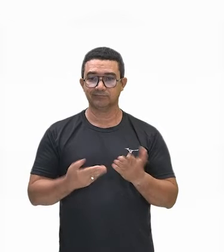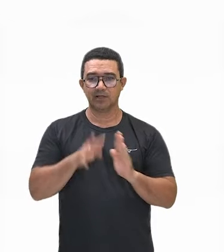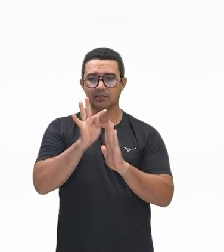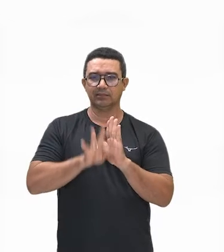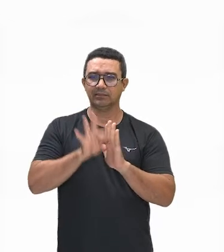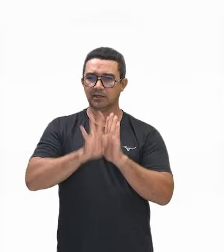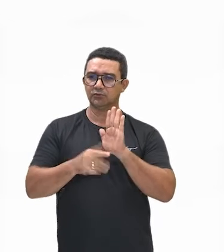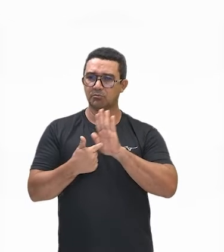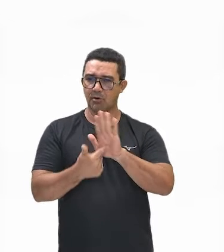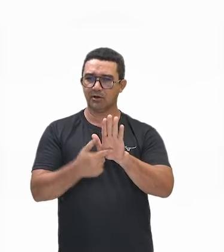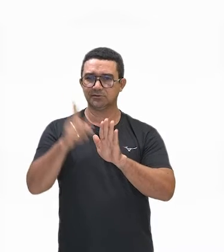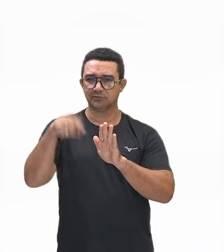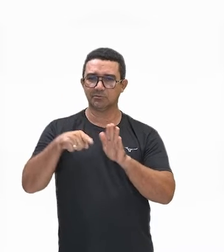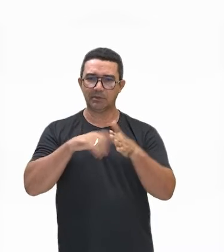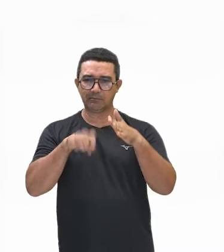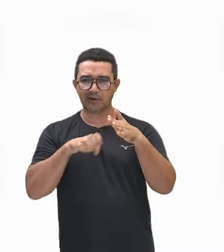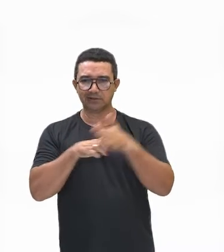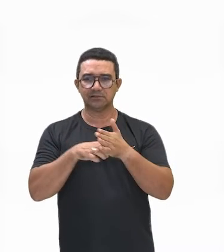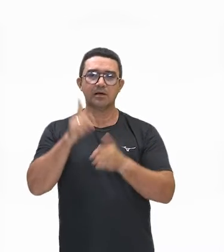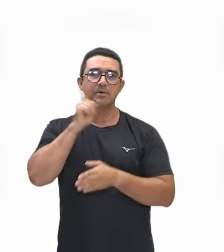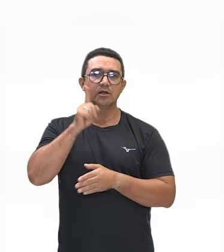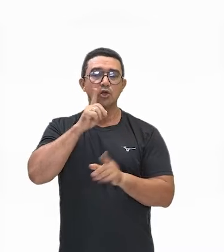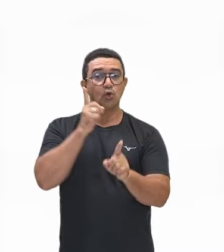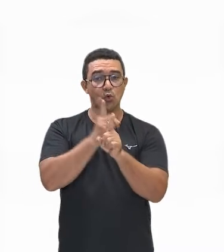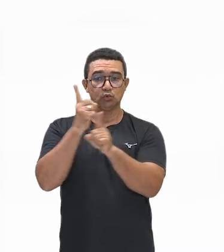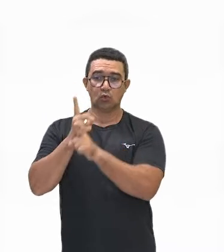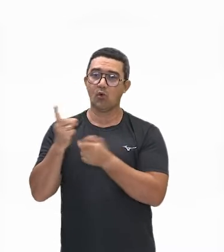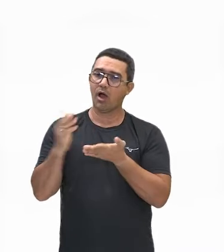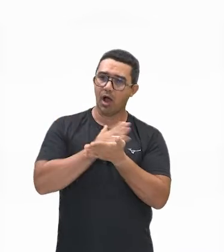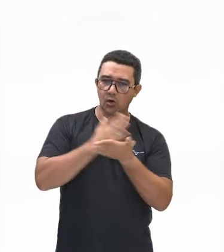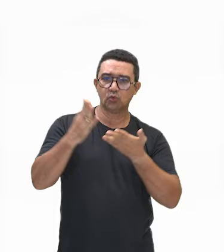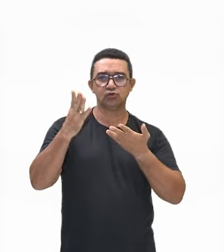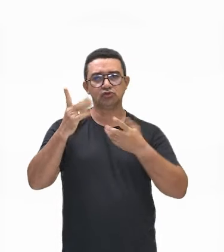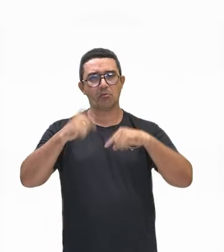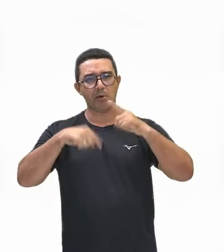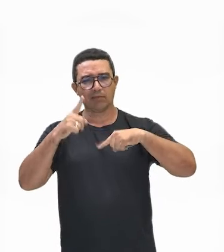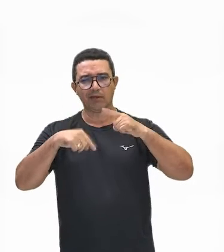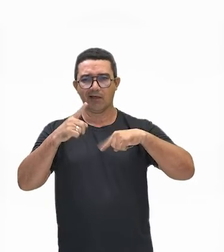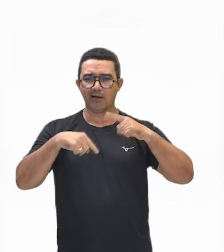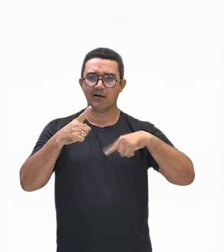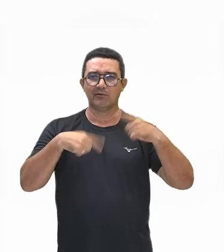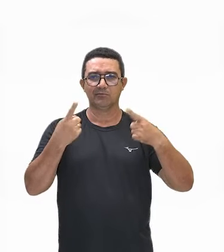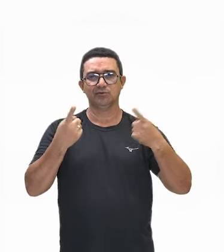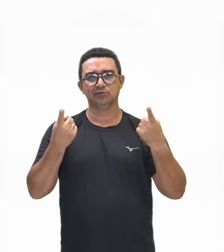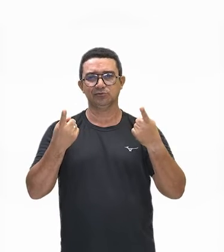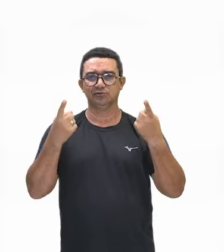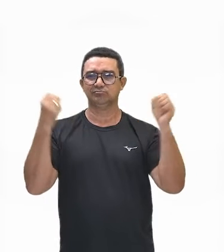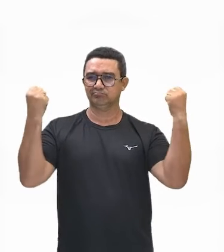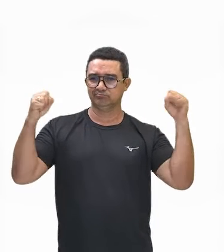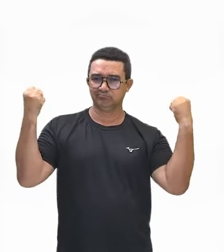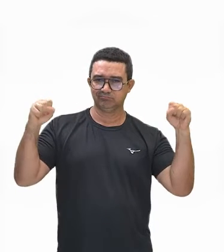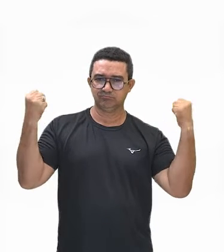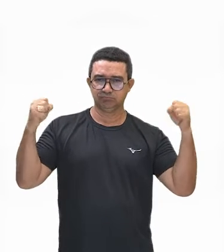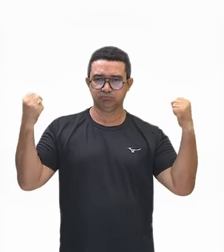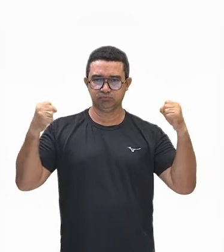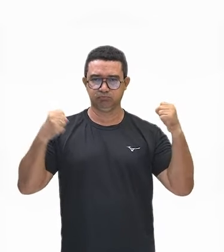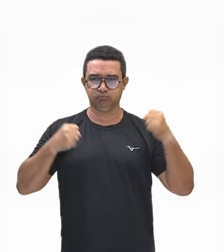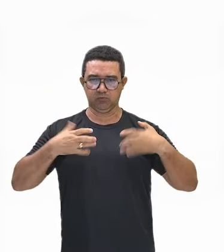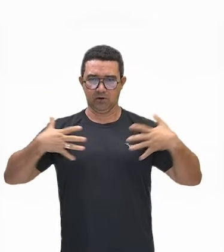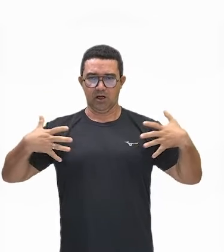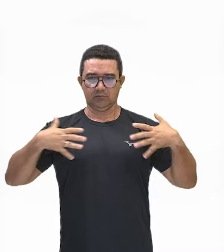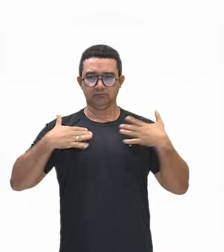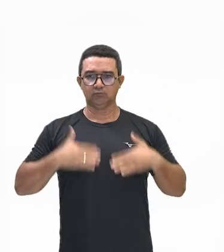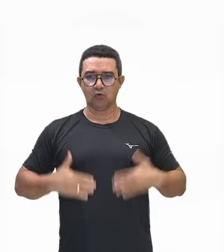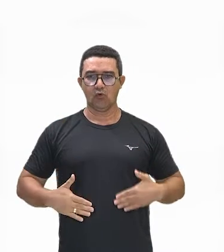de musculação, né, relacionado aí ao crescimento do corpo, produtos com esteroides e outras substâncias relacionadas a isso que